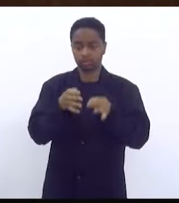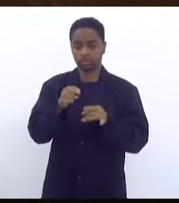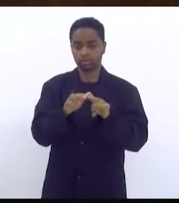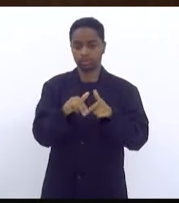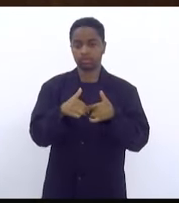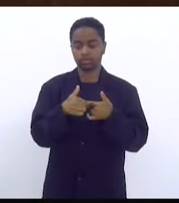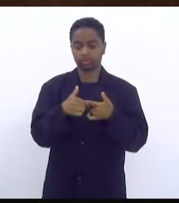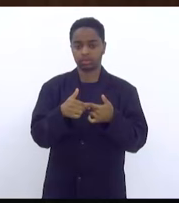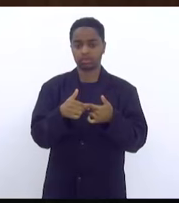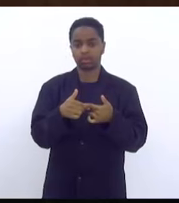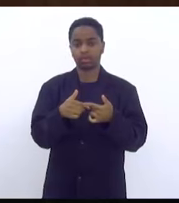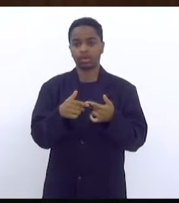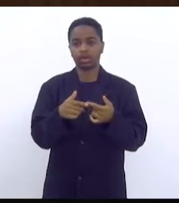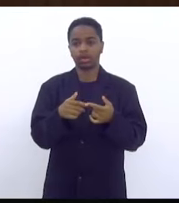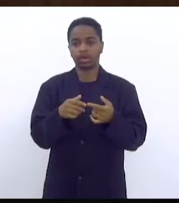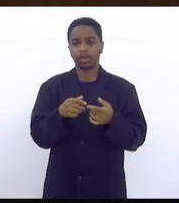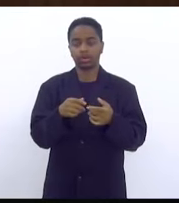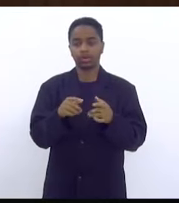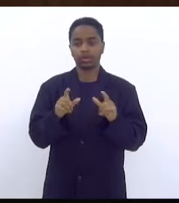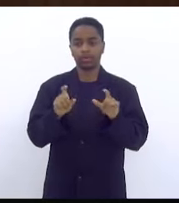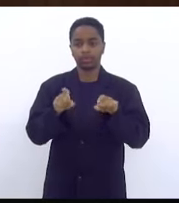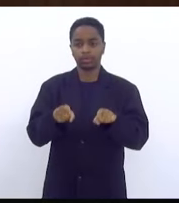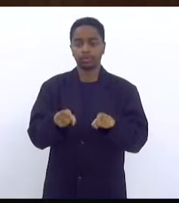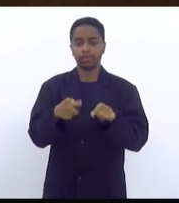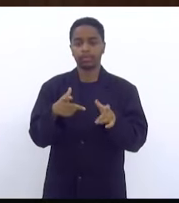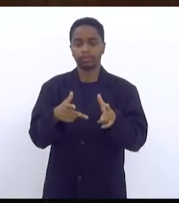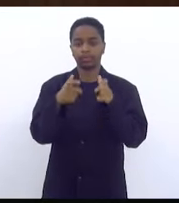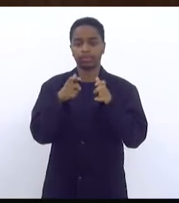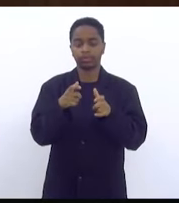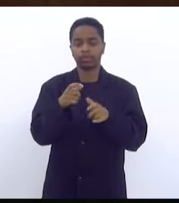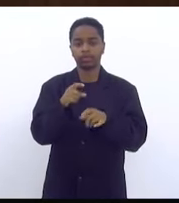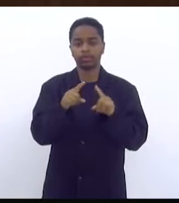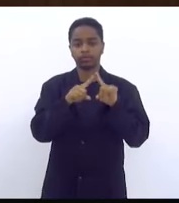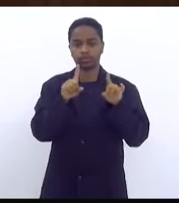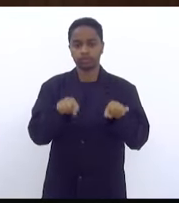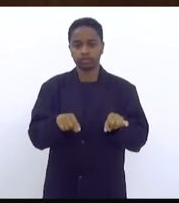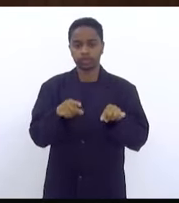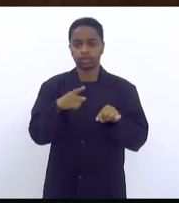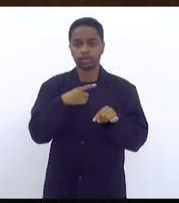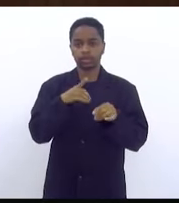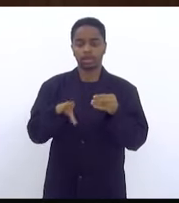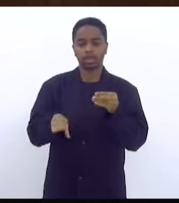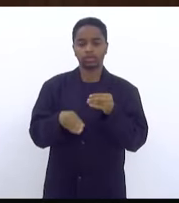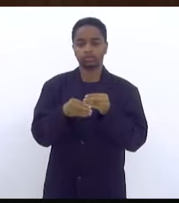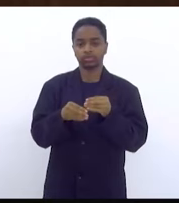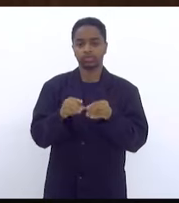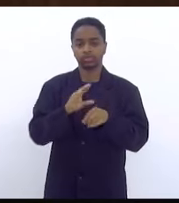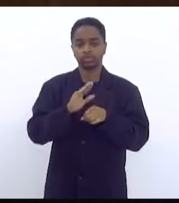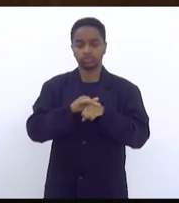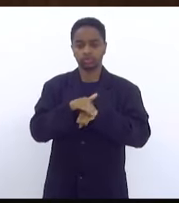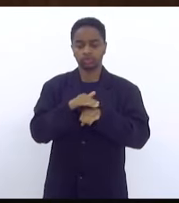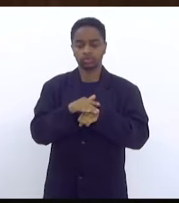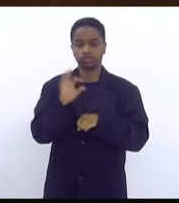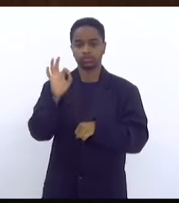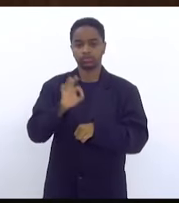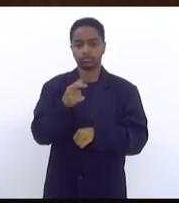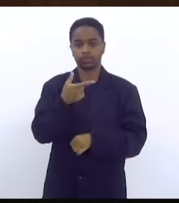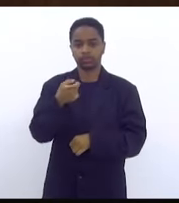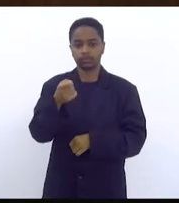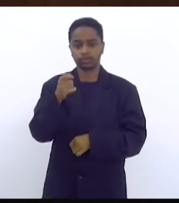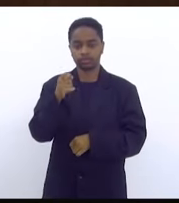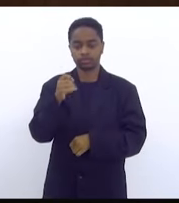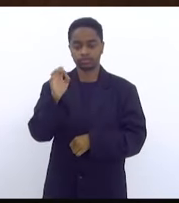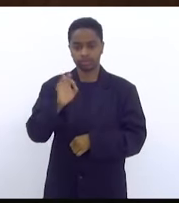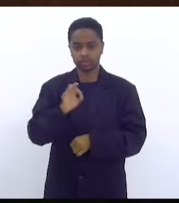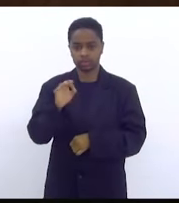de injunção, reconheceu ao servidor policial penal o direito ao adicional noturno no percentual de 20% sobre a hora normal